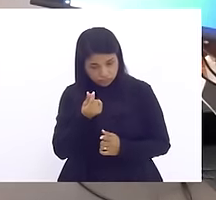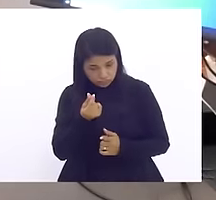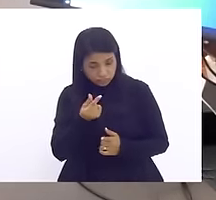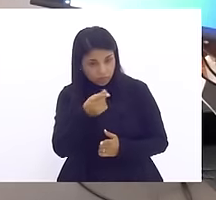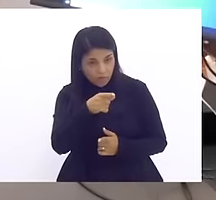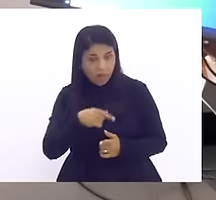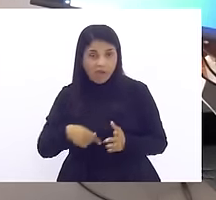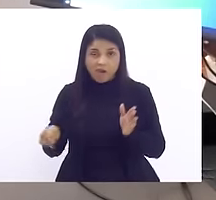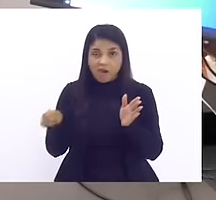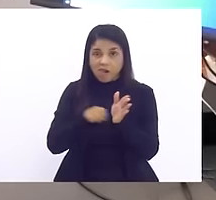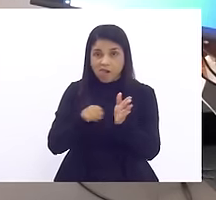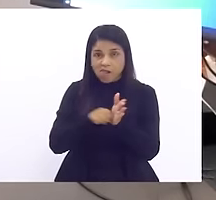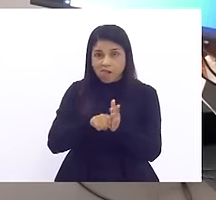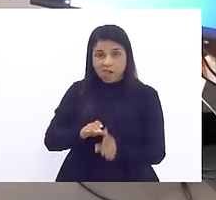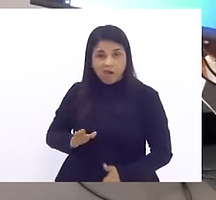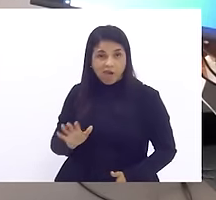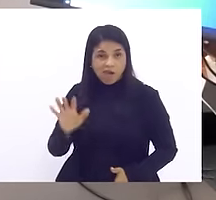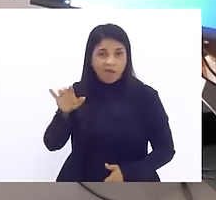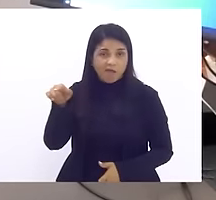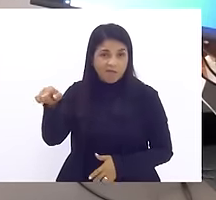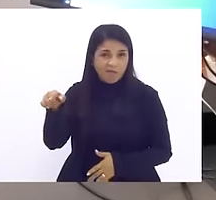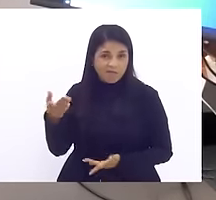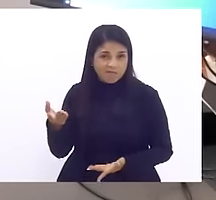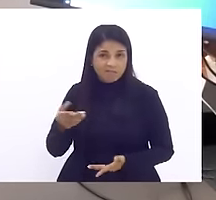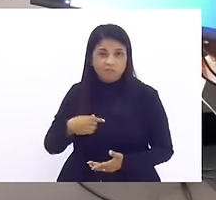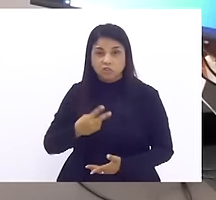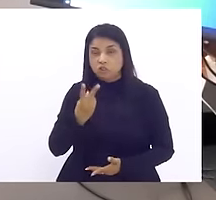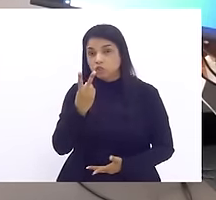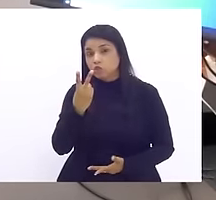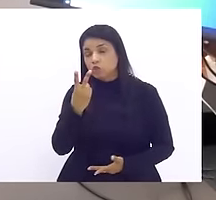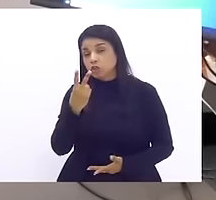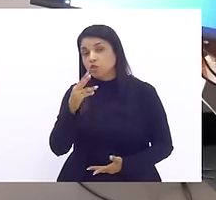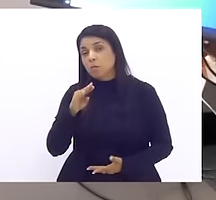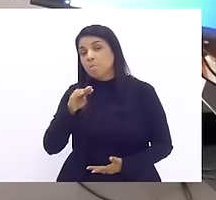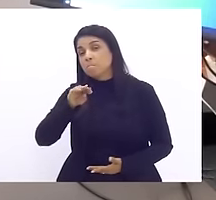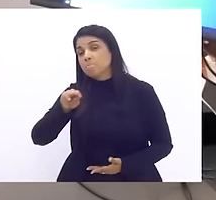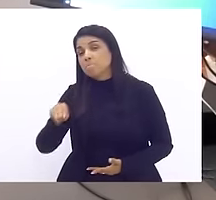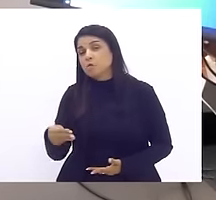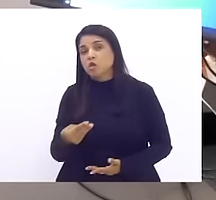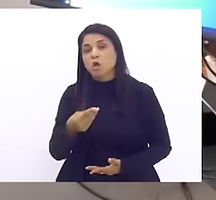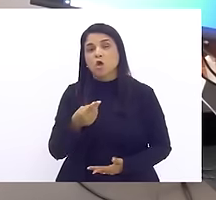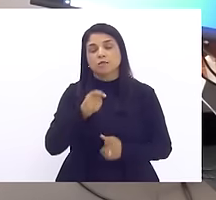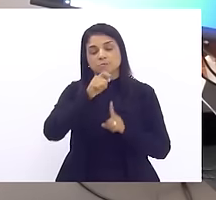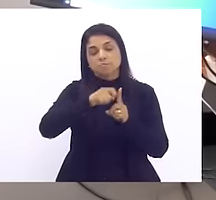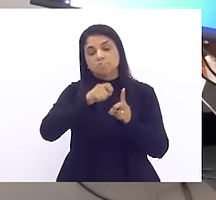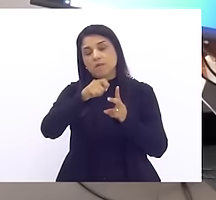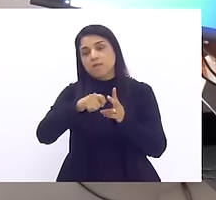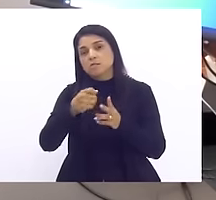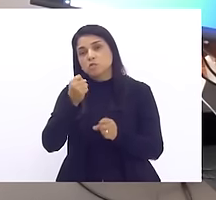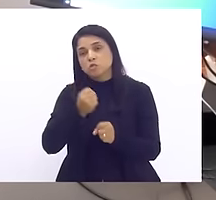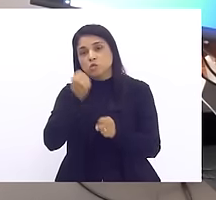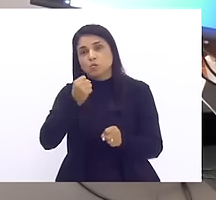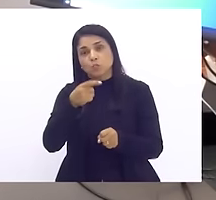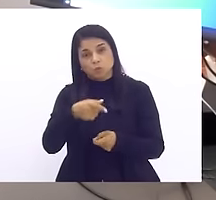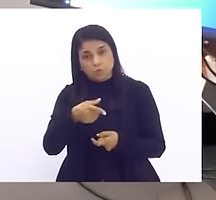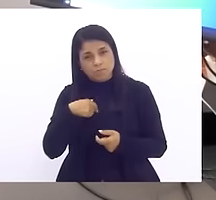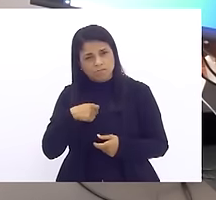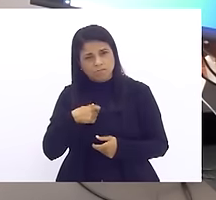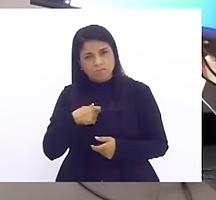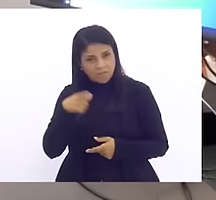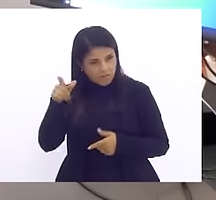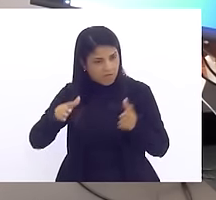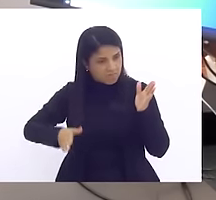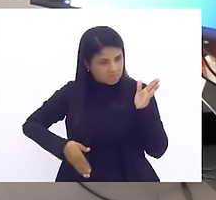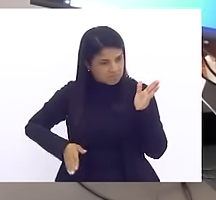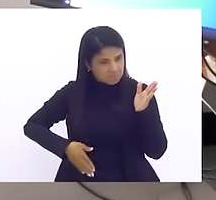favela tem Tem favela aí que tá tirando 2 milhões de de por mês de lucro vai lá vai lá pega lá o